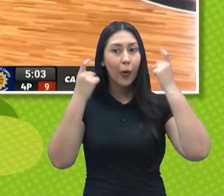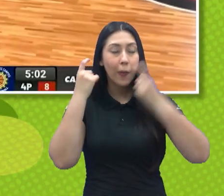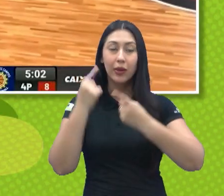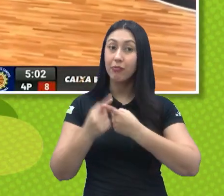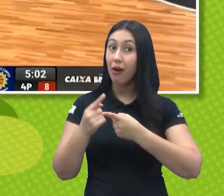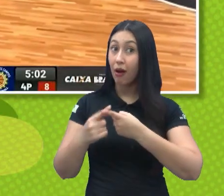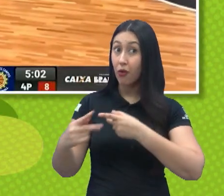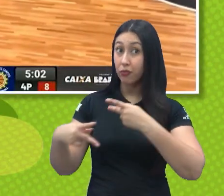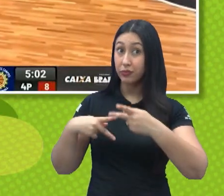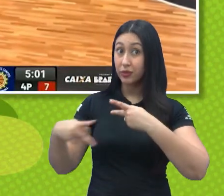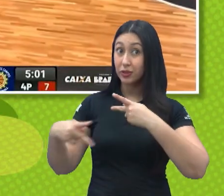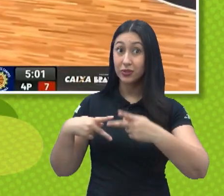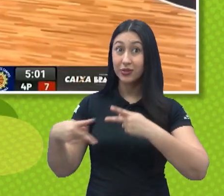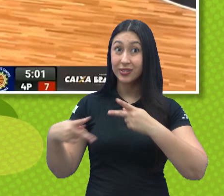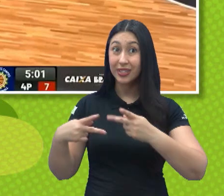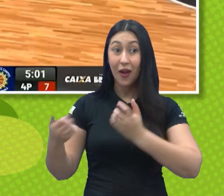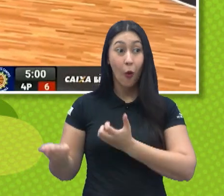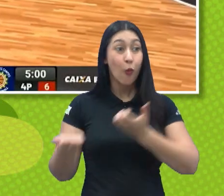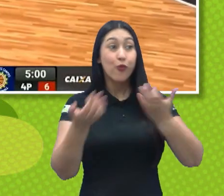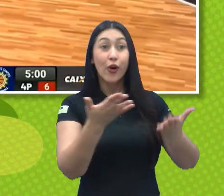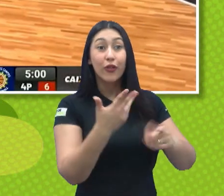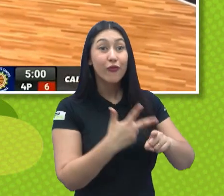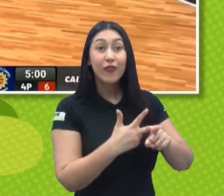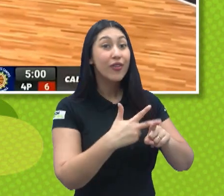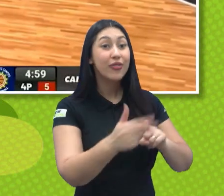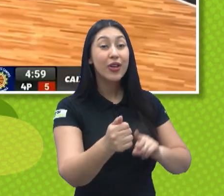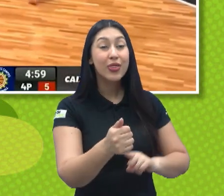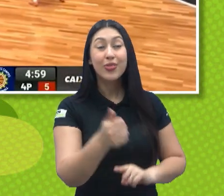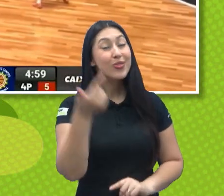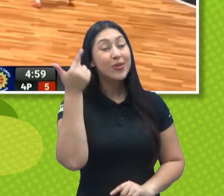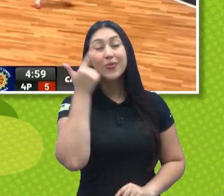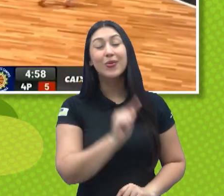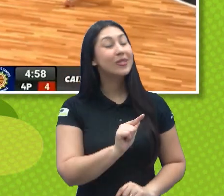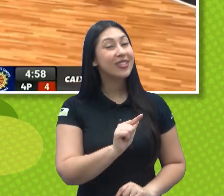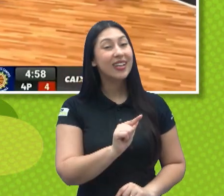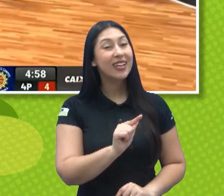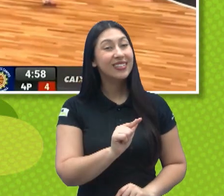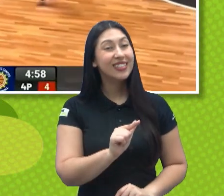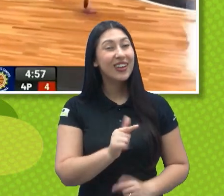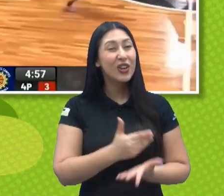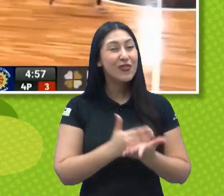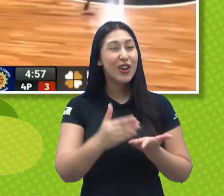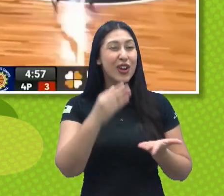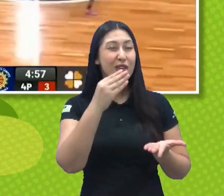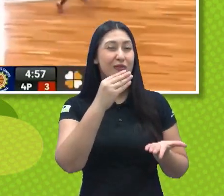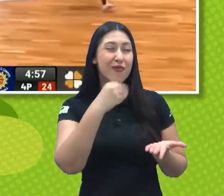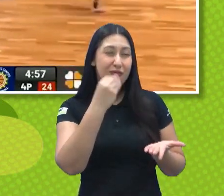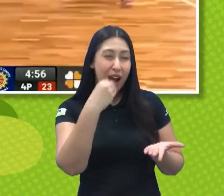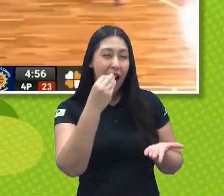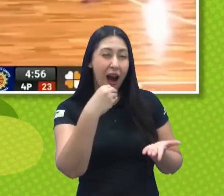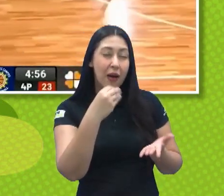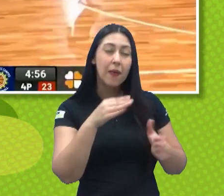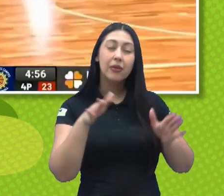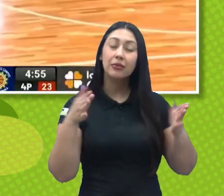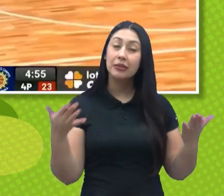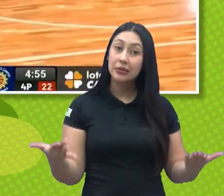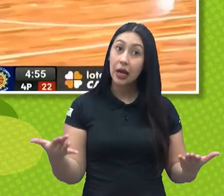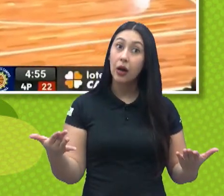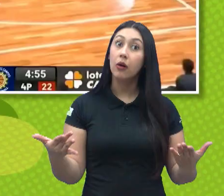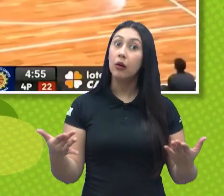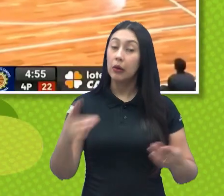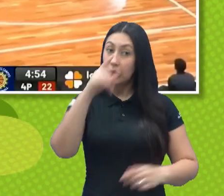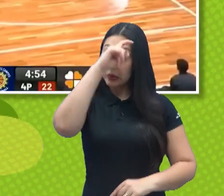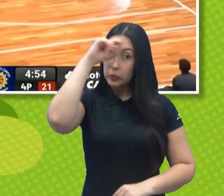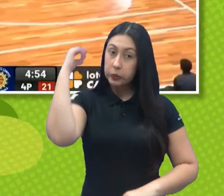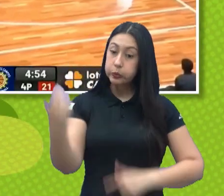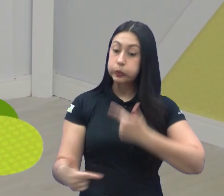José não consegue, fora de casa, manter o nível de competitividade, não consegue ganhar. E sem dúvidas nenhuma, é um trabalhão a mais aí